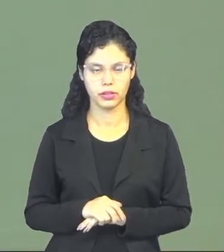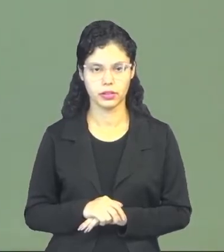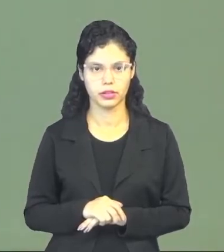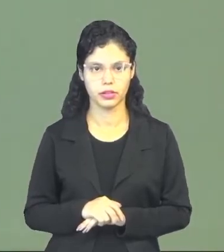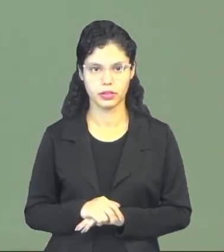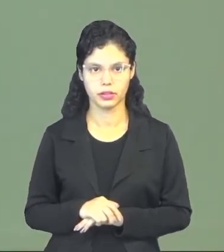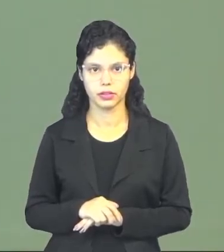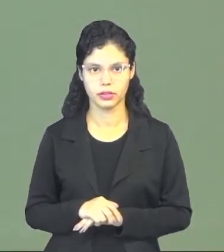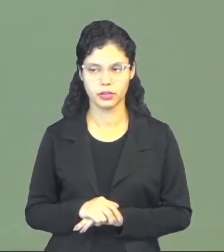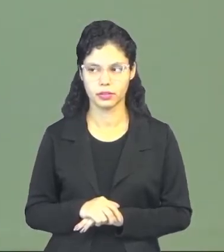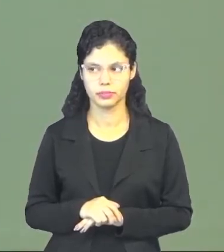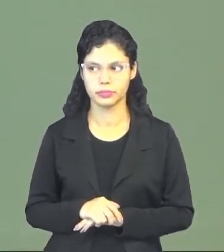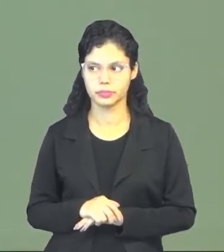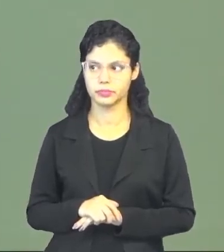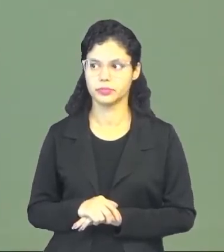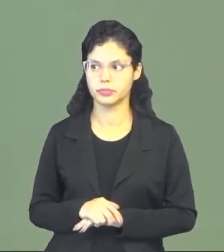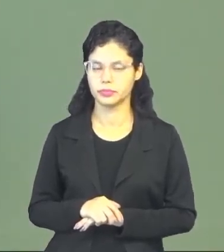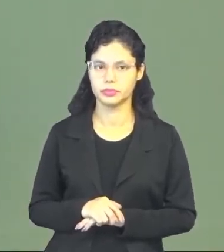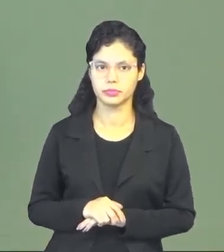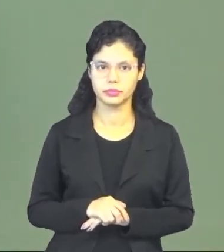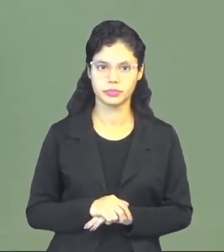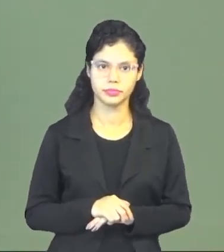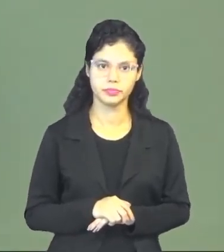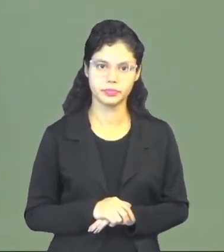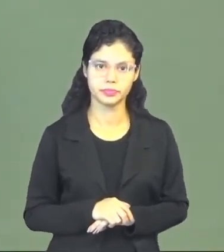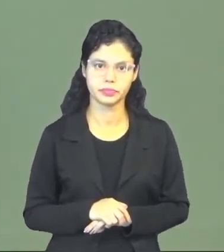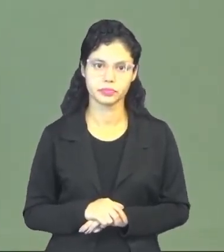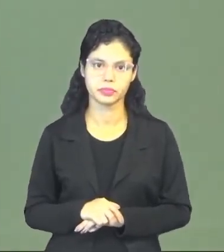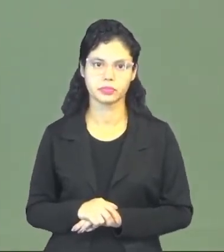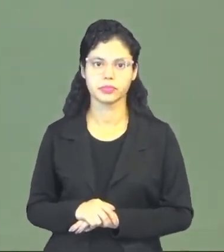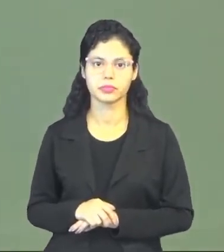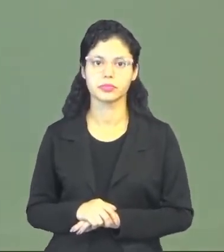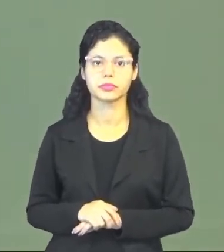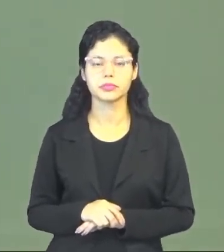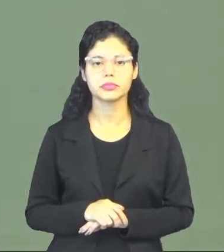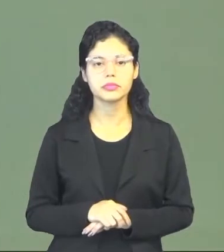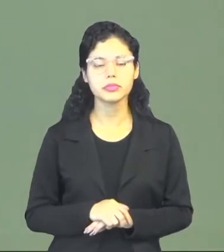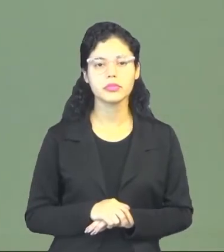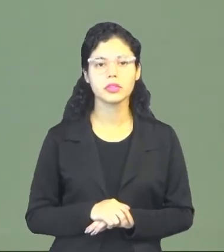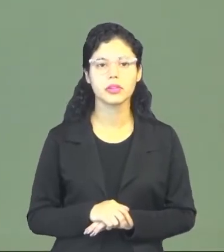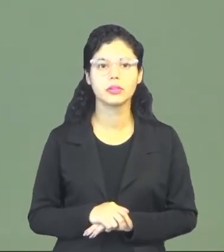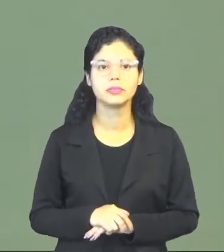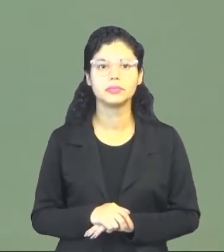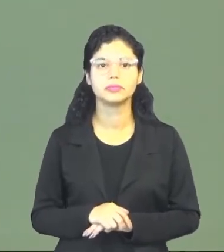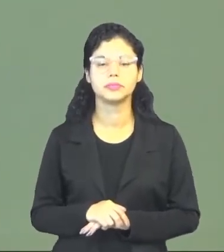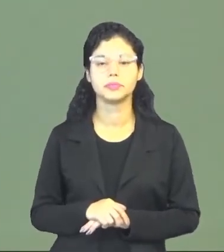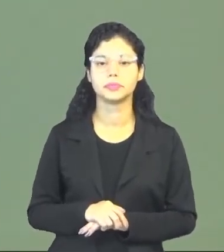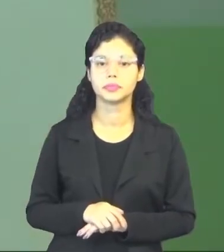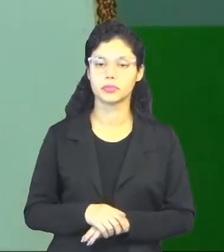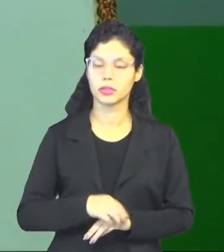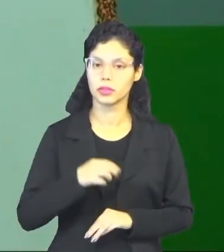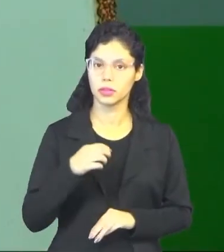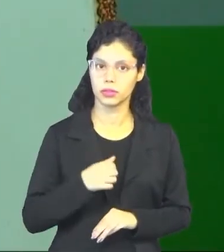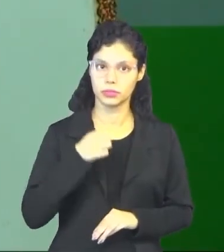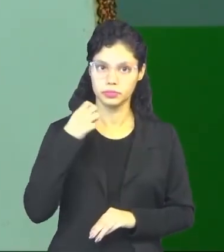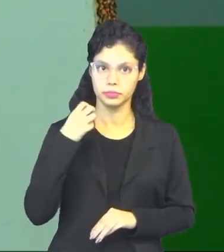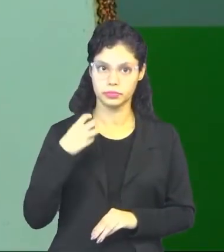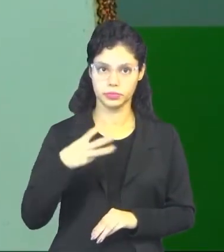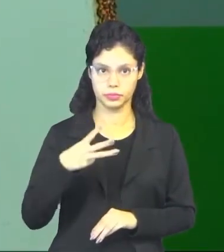A gente terminar a nossa piada ou anedota, né? Como a gente costuma classificar esse texto. Questão